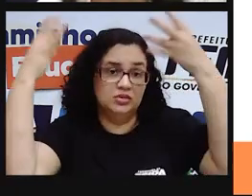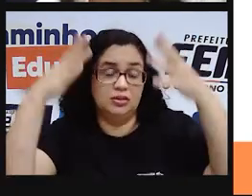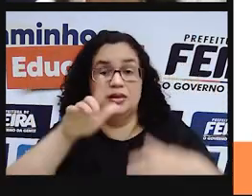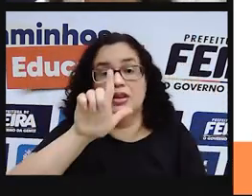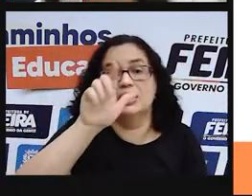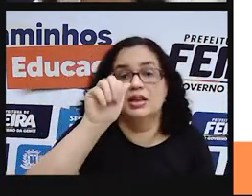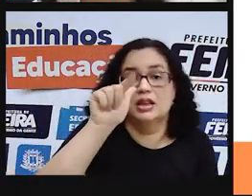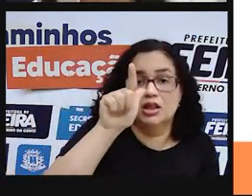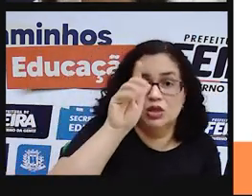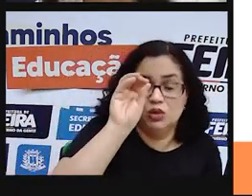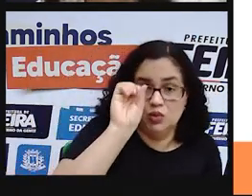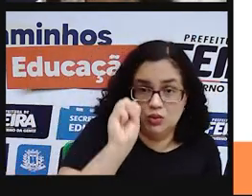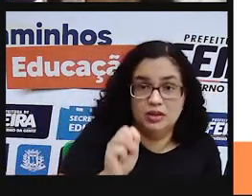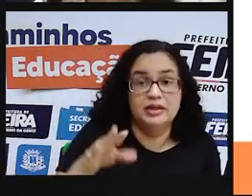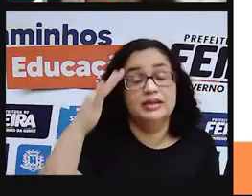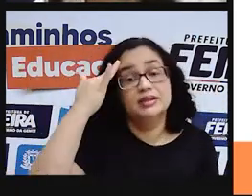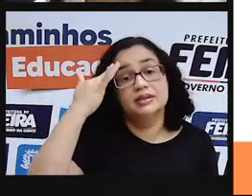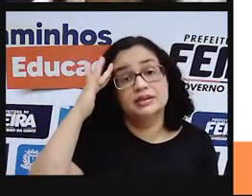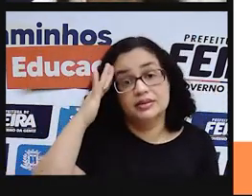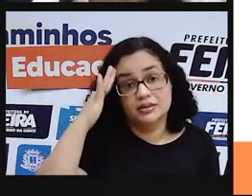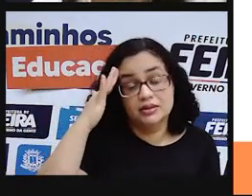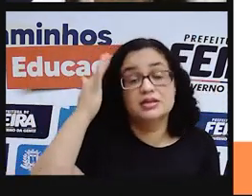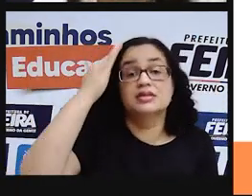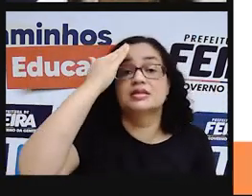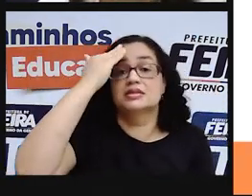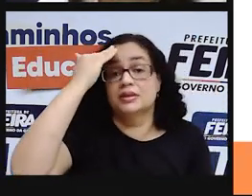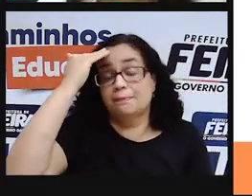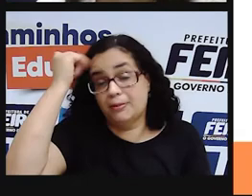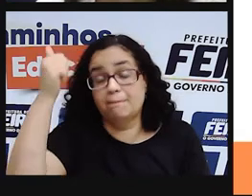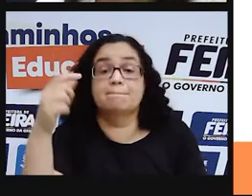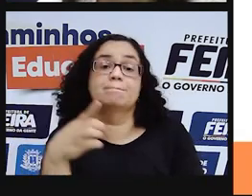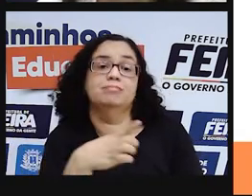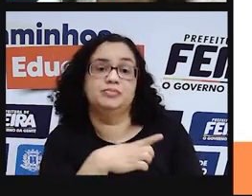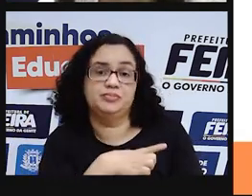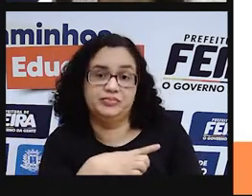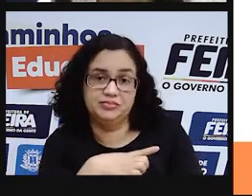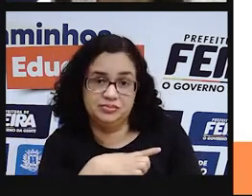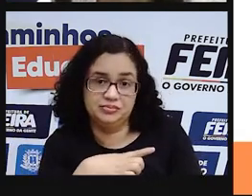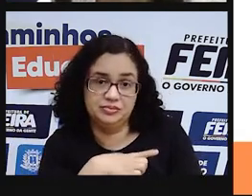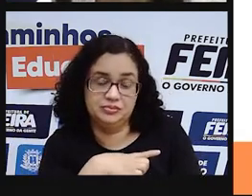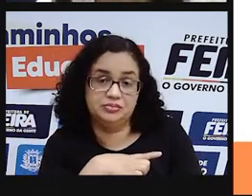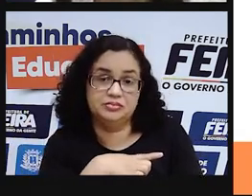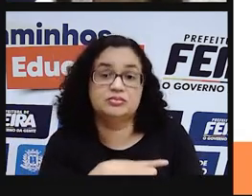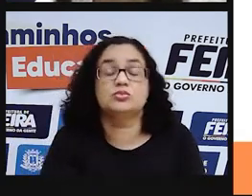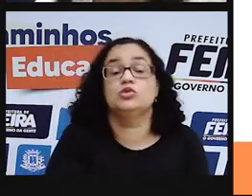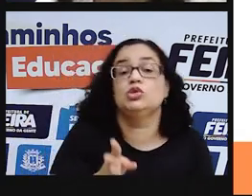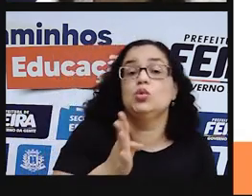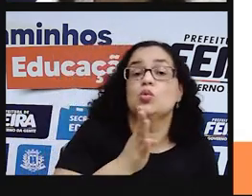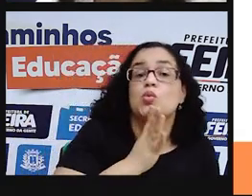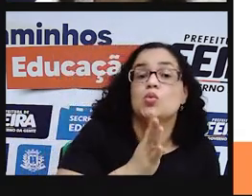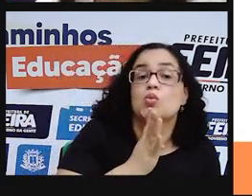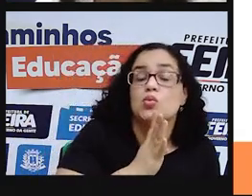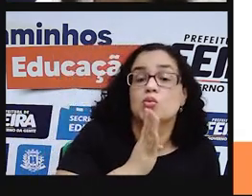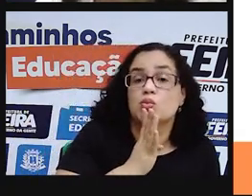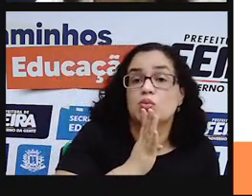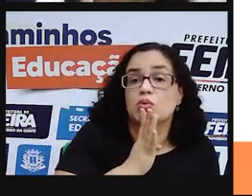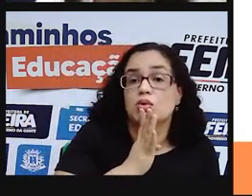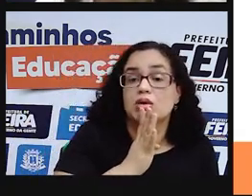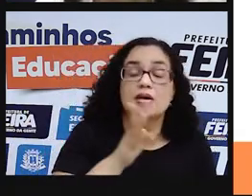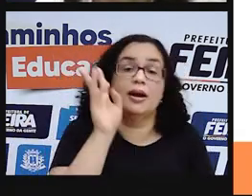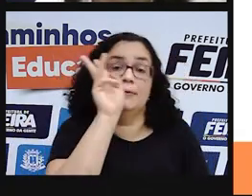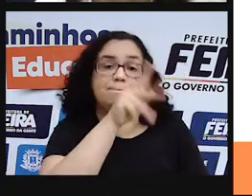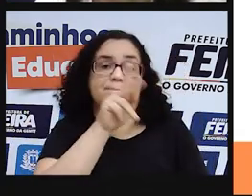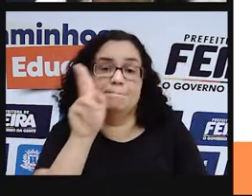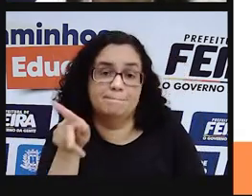Lagoa a entender o que é Lagoa e saber que aqui existe lagosta conhecer um pouquinho né e a